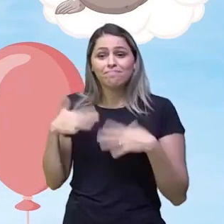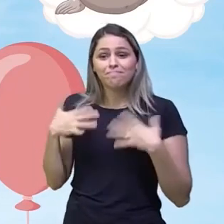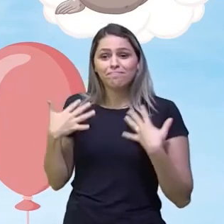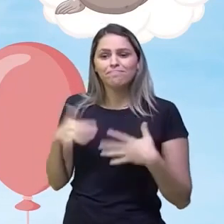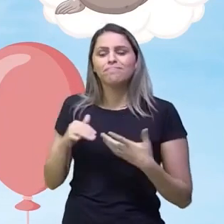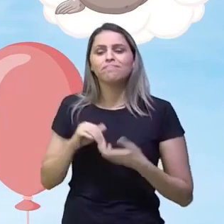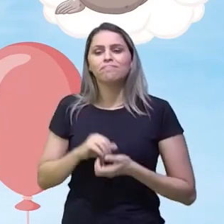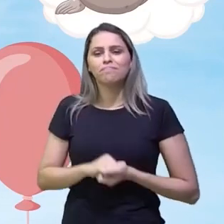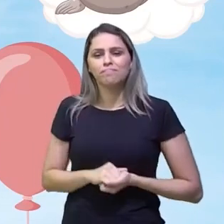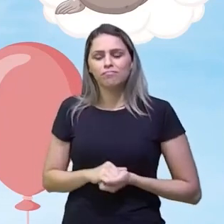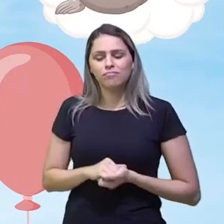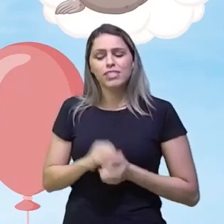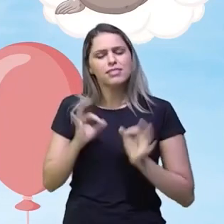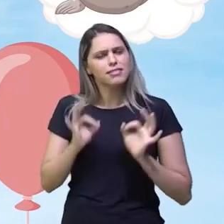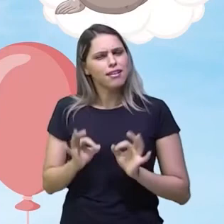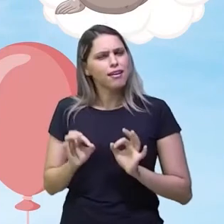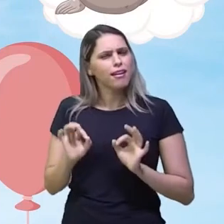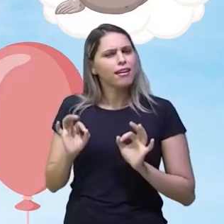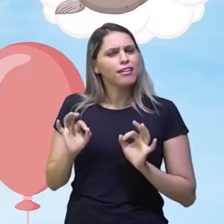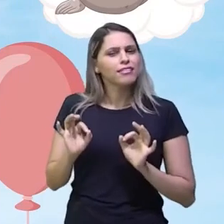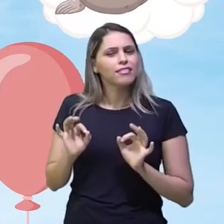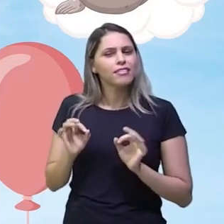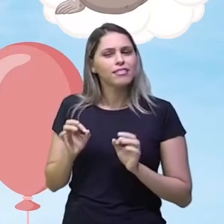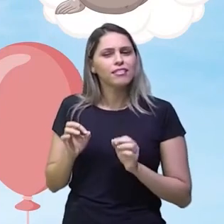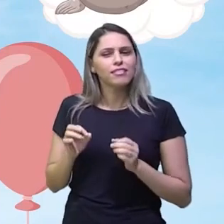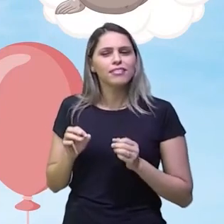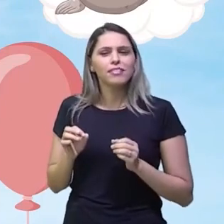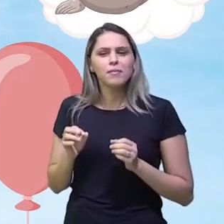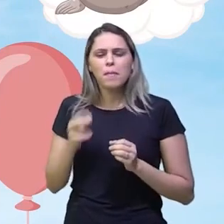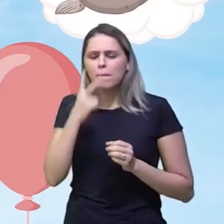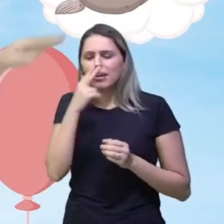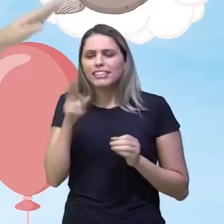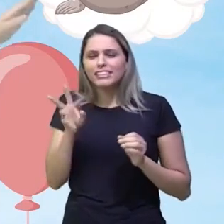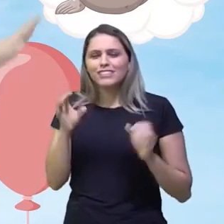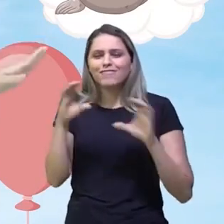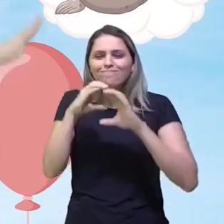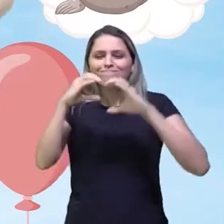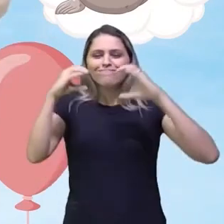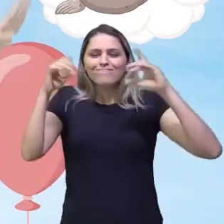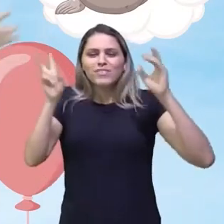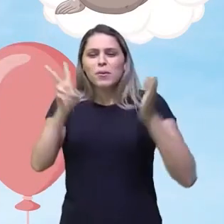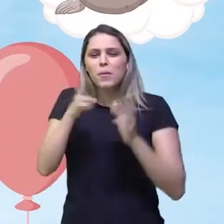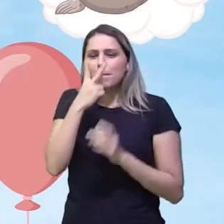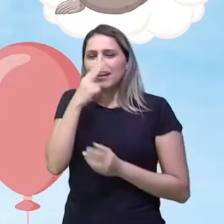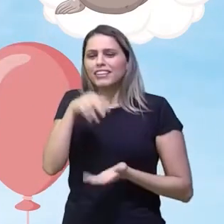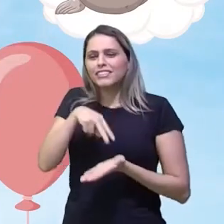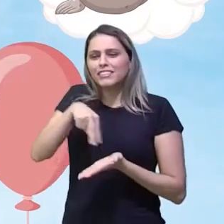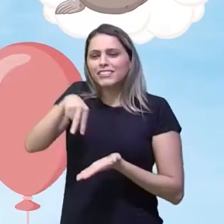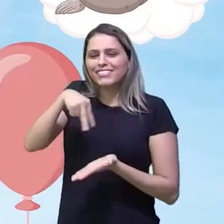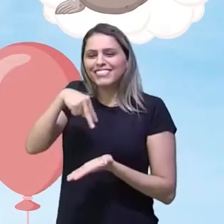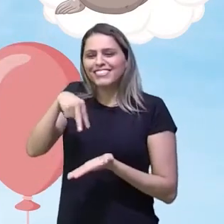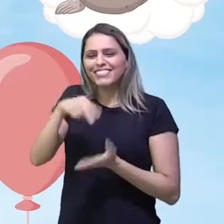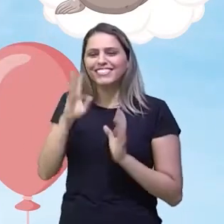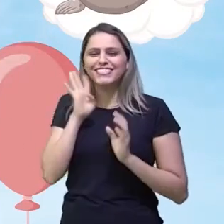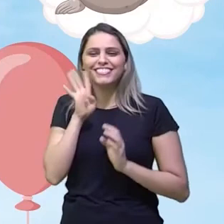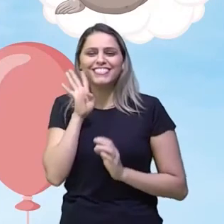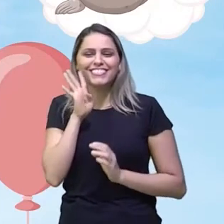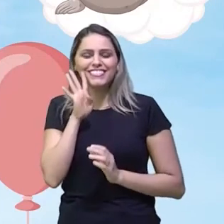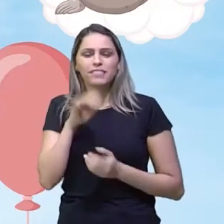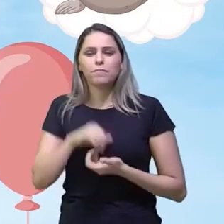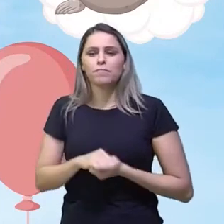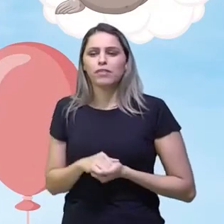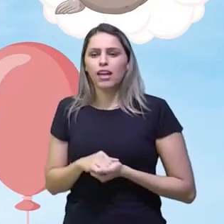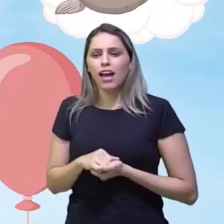aí. Estão acertando? Eu tô aqui nos ares, gente. Tô gostando aqui de voar aqui, ó. Muito bem, vamos estourar